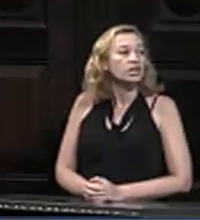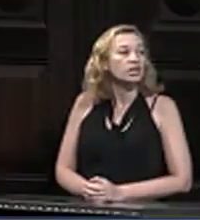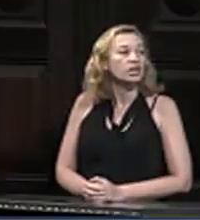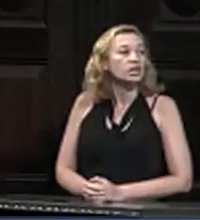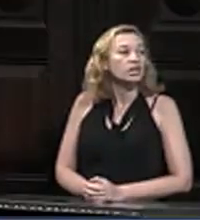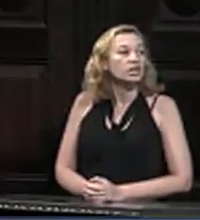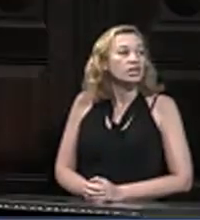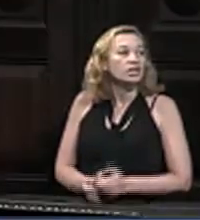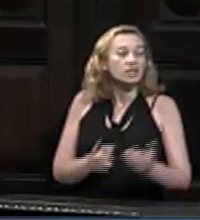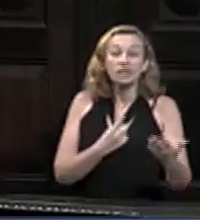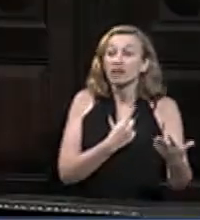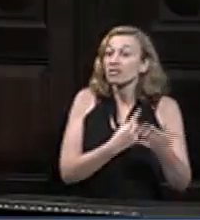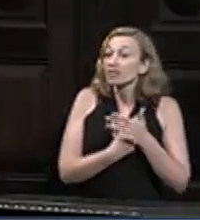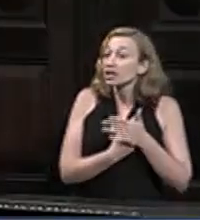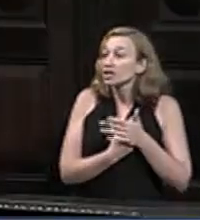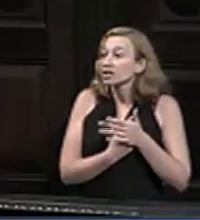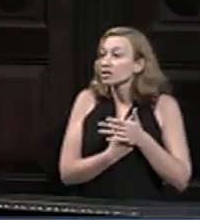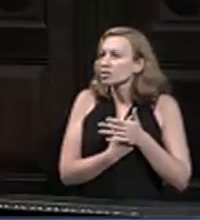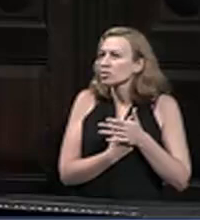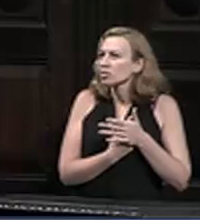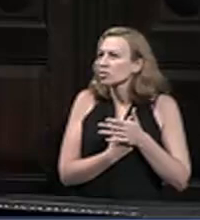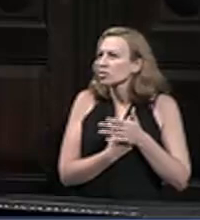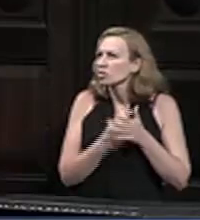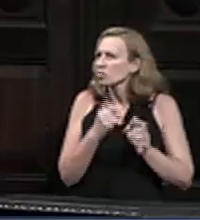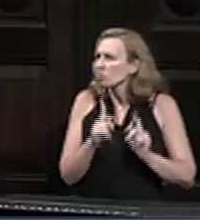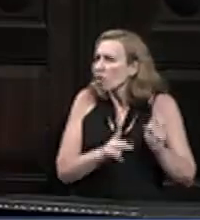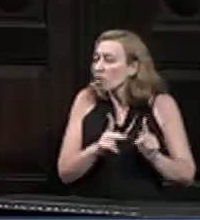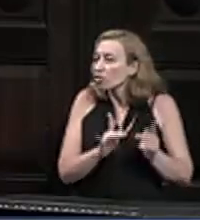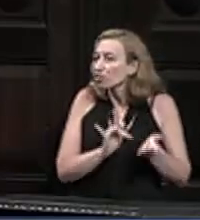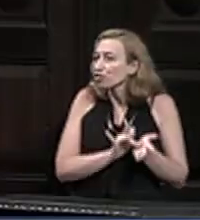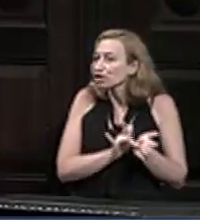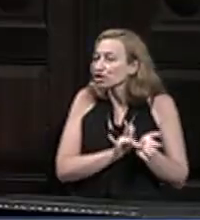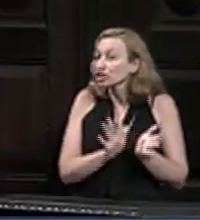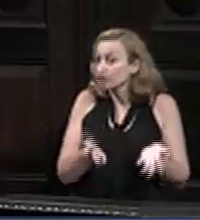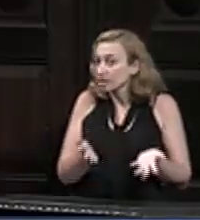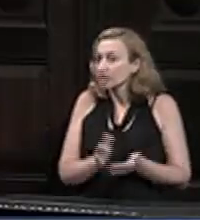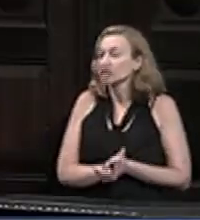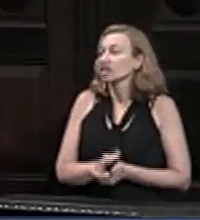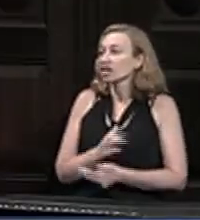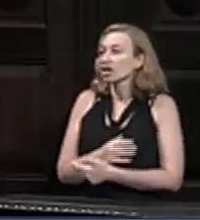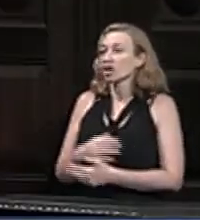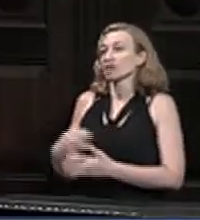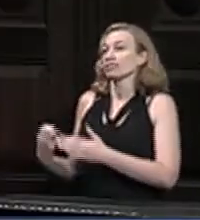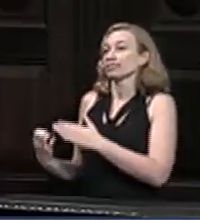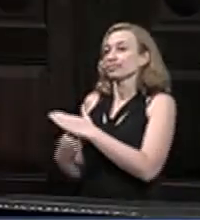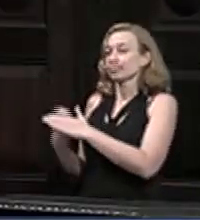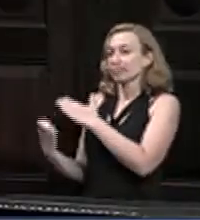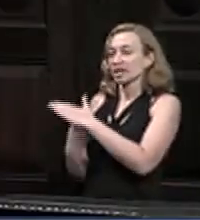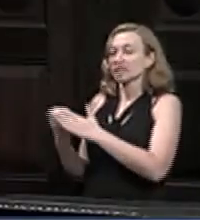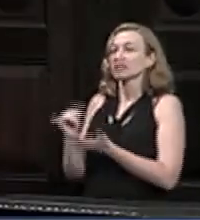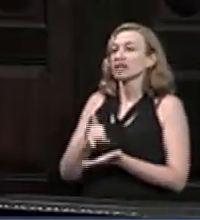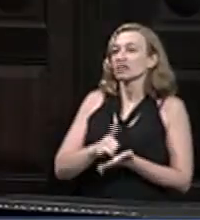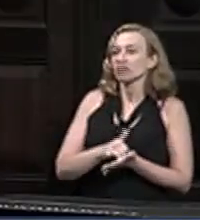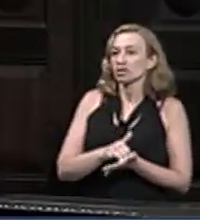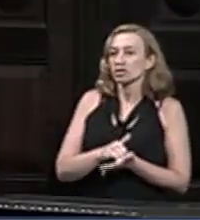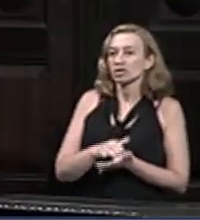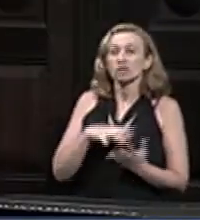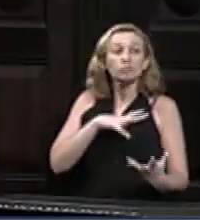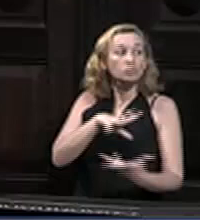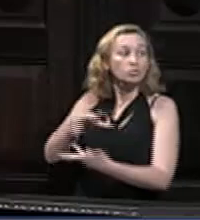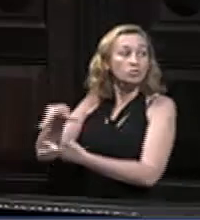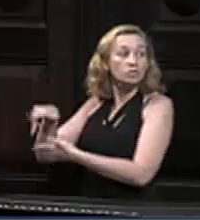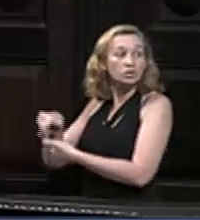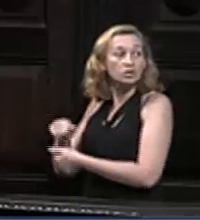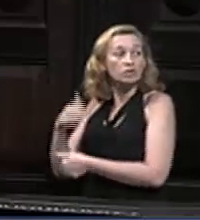na farsa do varejão. Quando as empresas multinacionais de telefonia, de energia